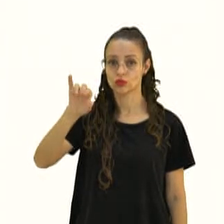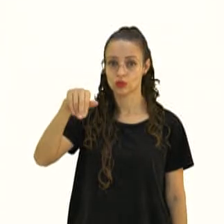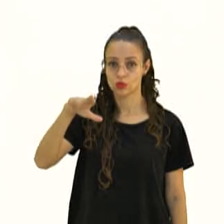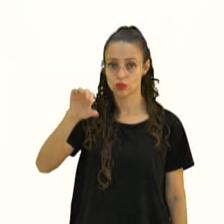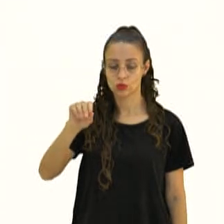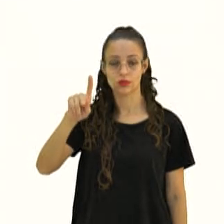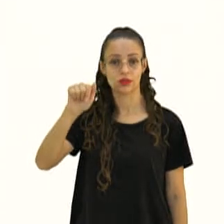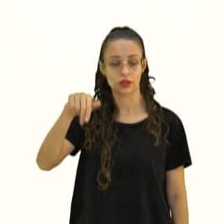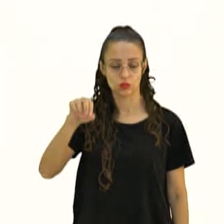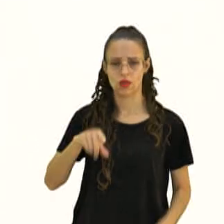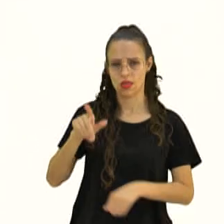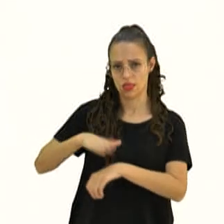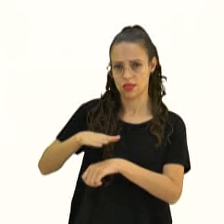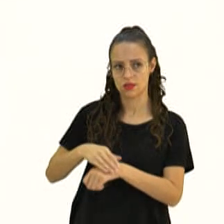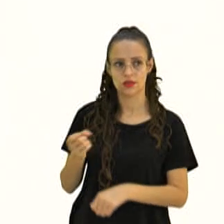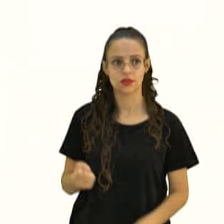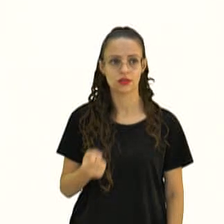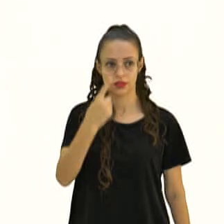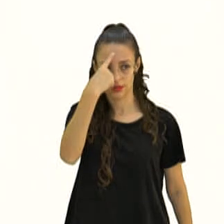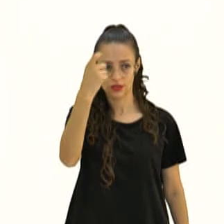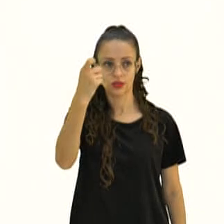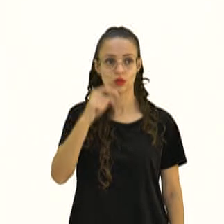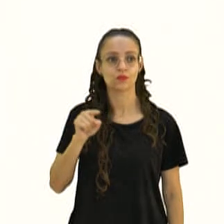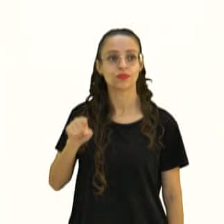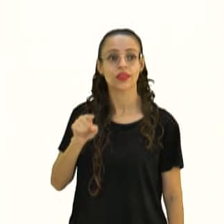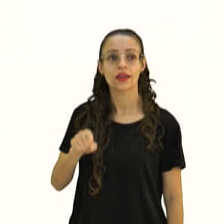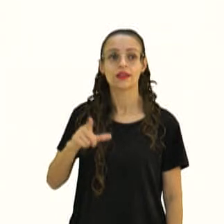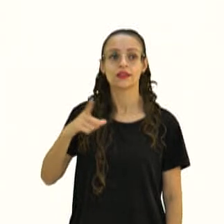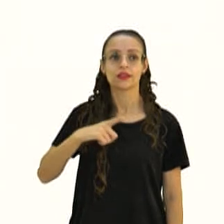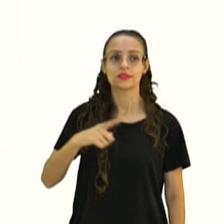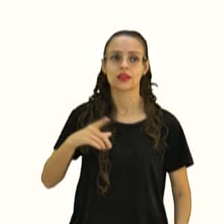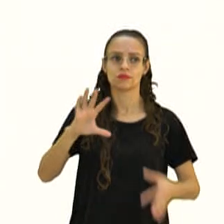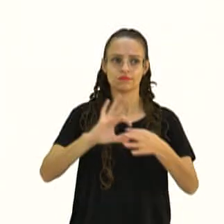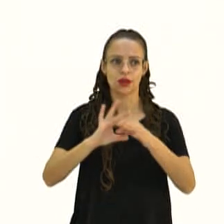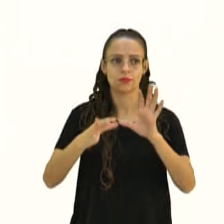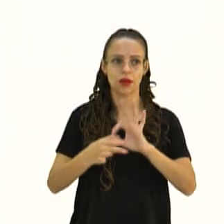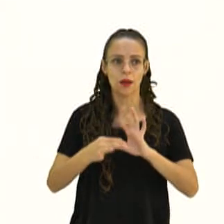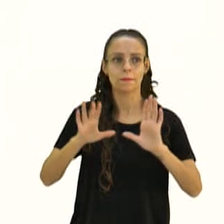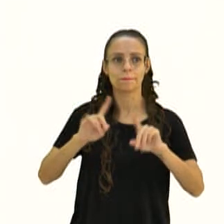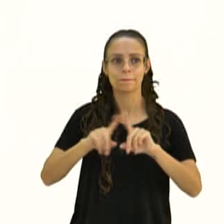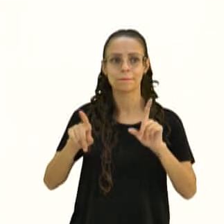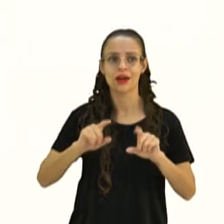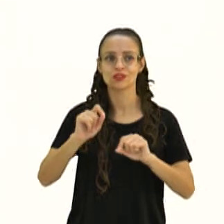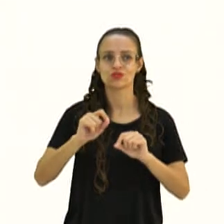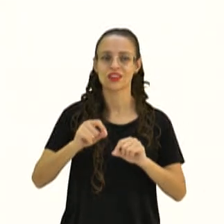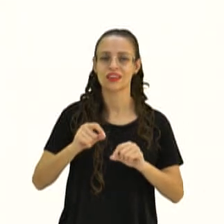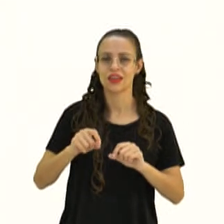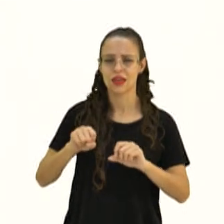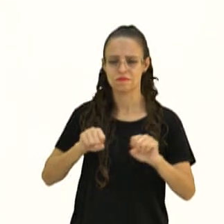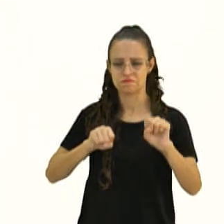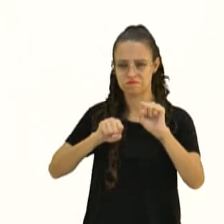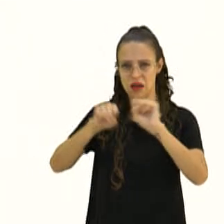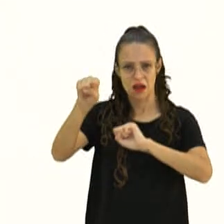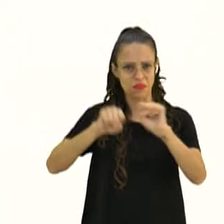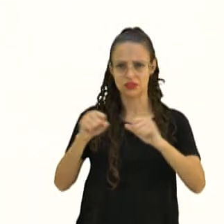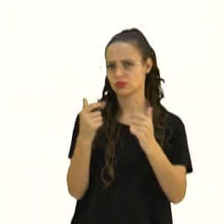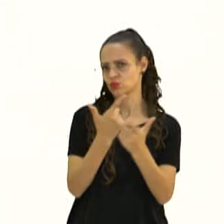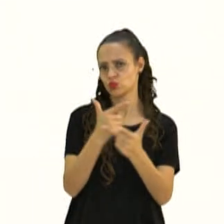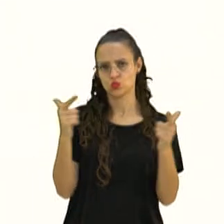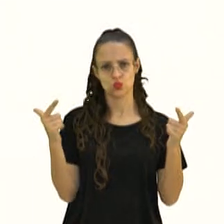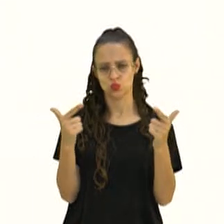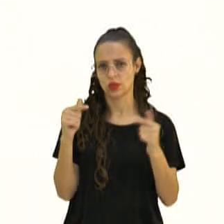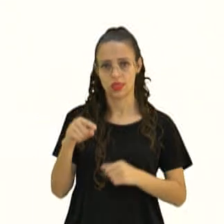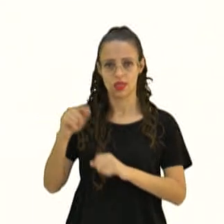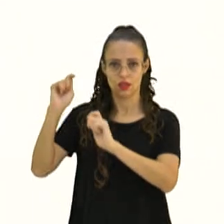em arremessos. Golpes de trocação são proibidos, né, então não existe trocação de socos, por exemplo, né,